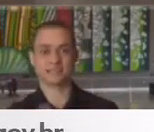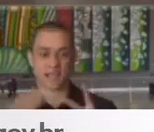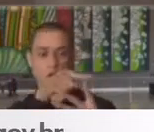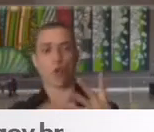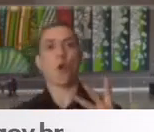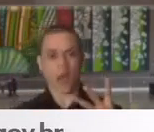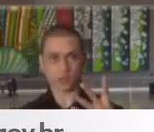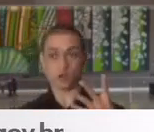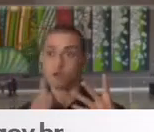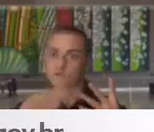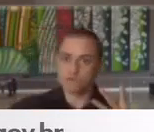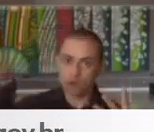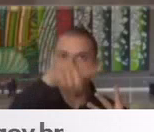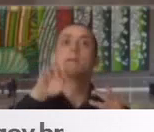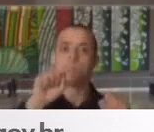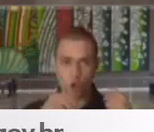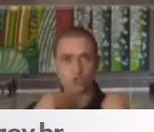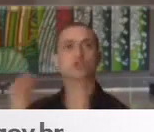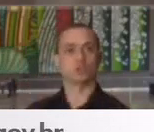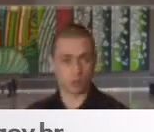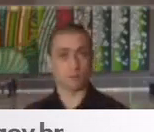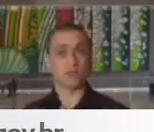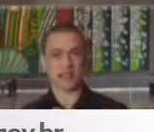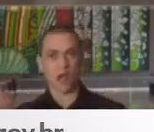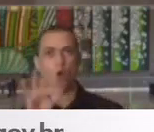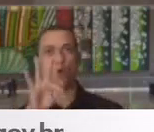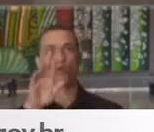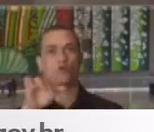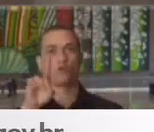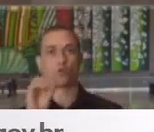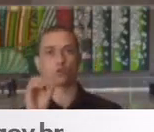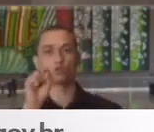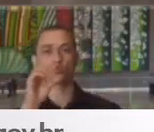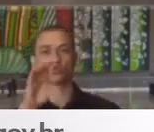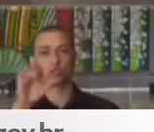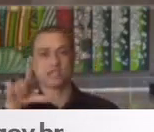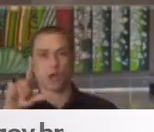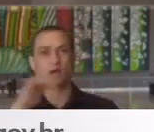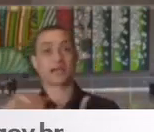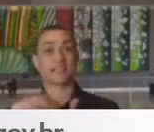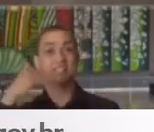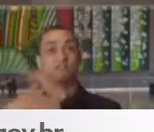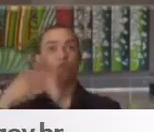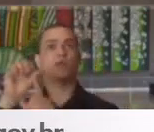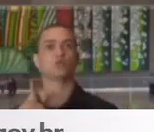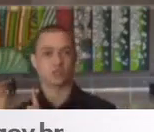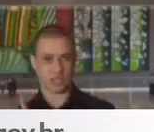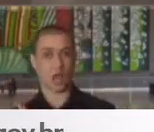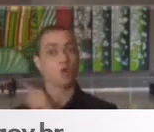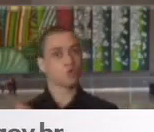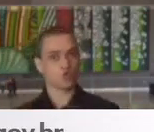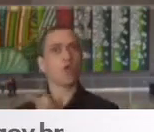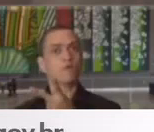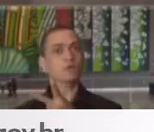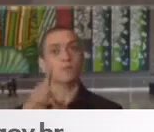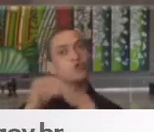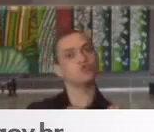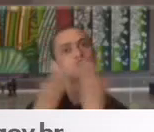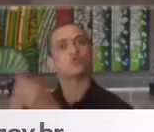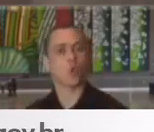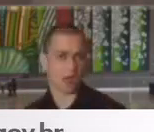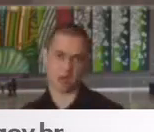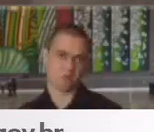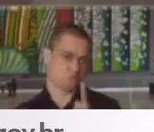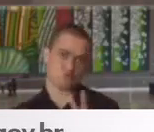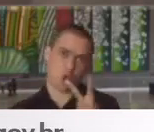procedimentos, o Fundo Social de Solidariedade e a Secretaria de Desenvolvimento Social podem receber como contribuição, ou seja, 1, 2,